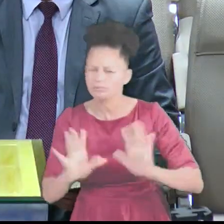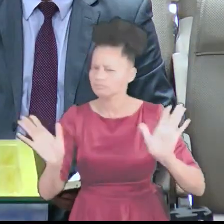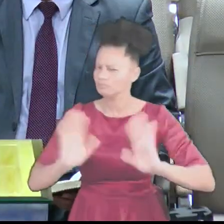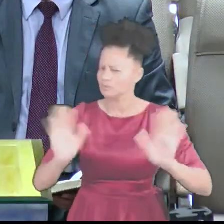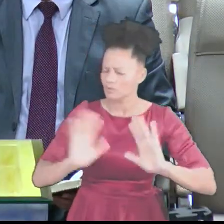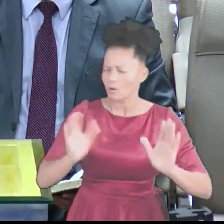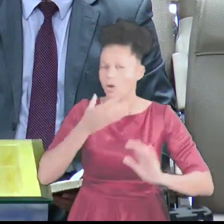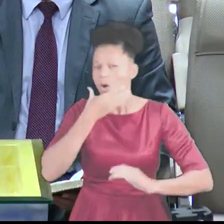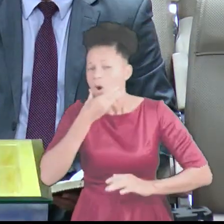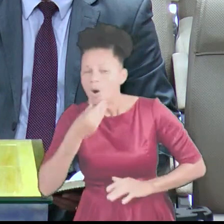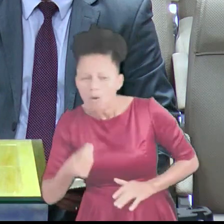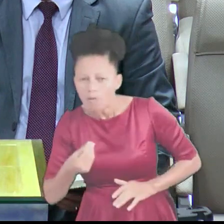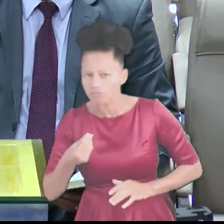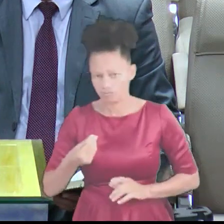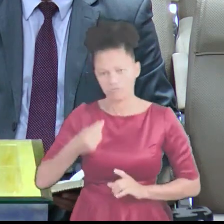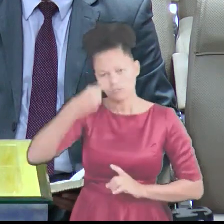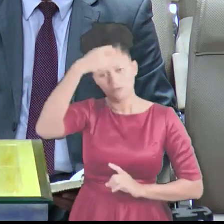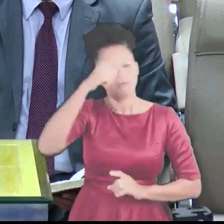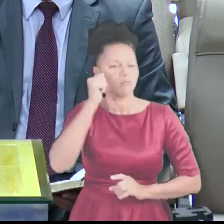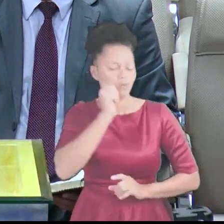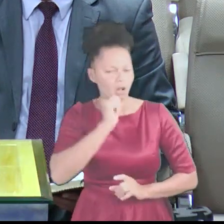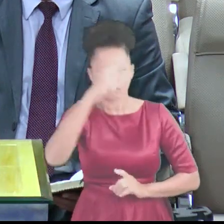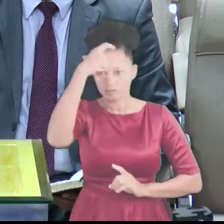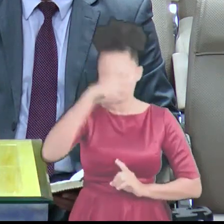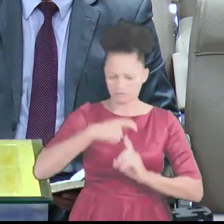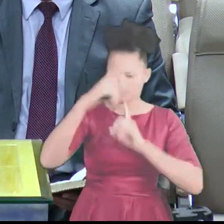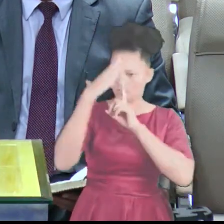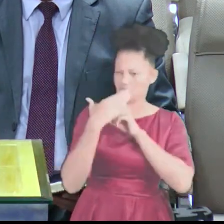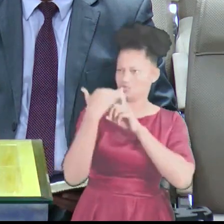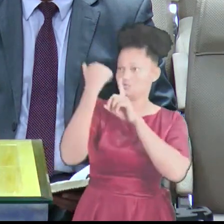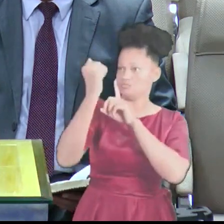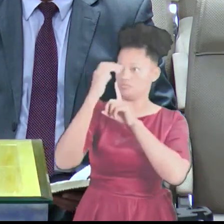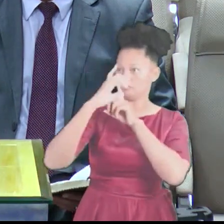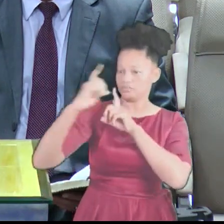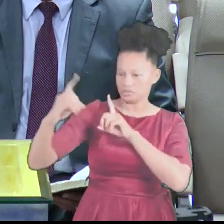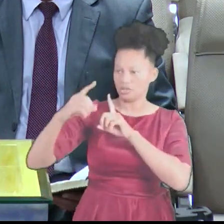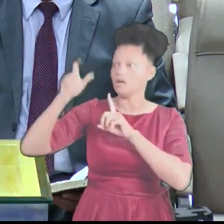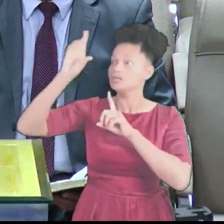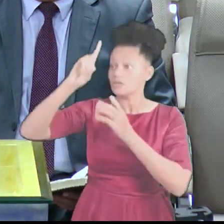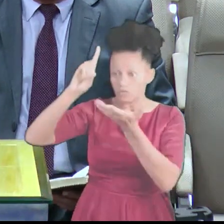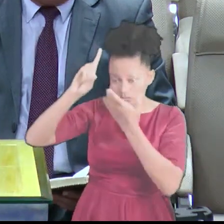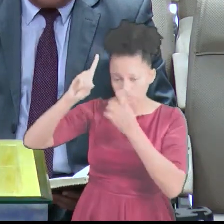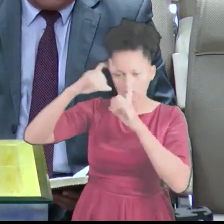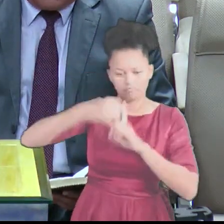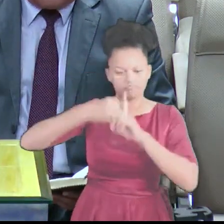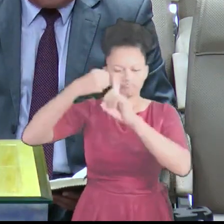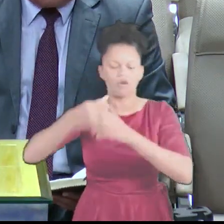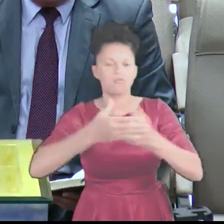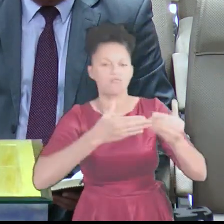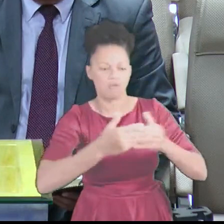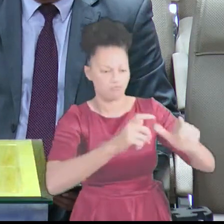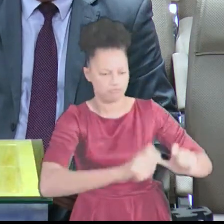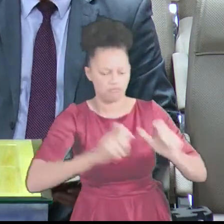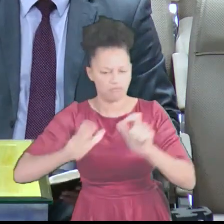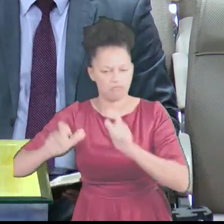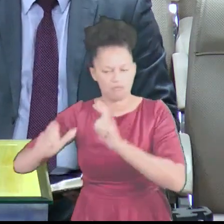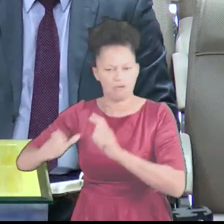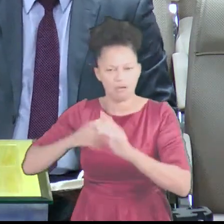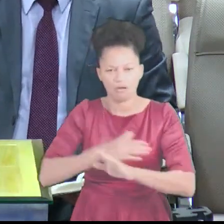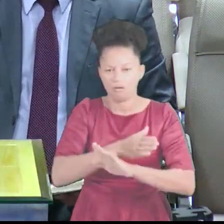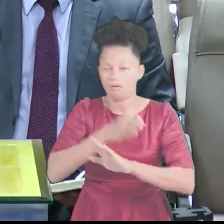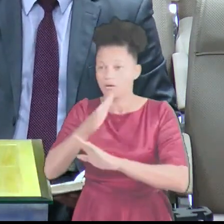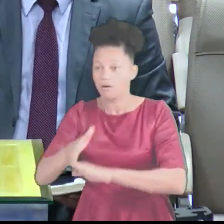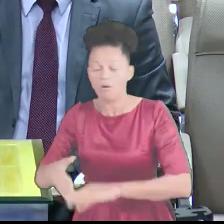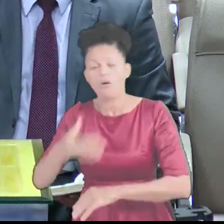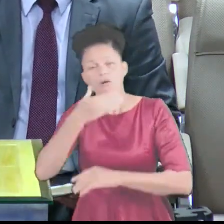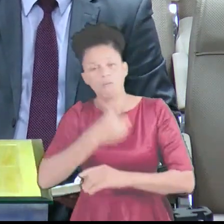que é chamado por Deus, ele vai para onde Deus quer que ele vá. Profeta que é